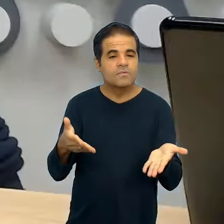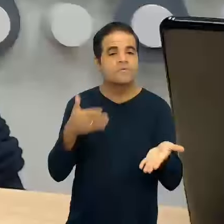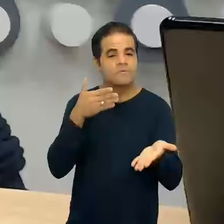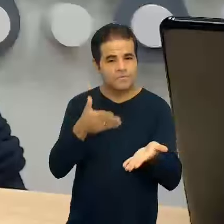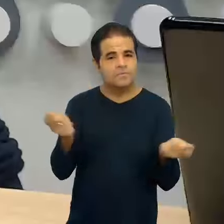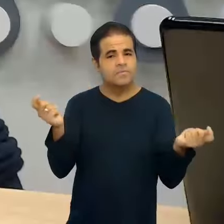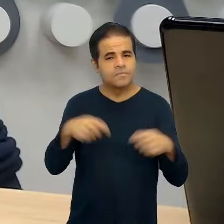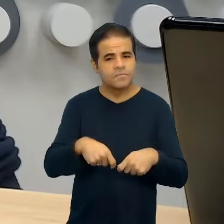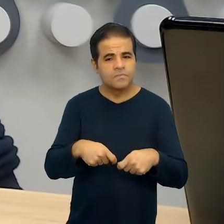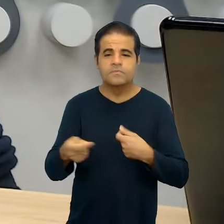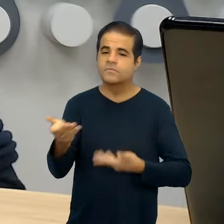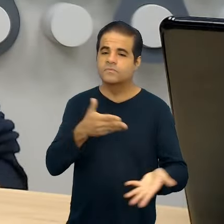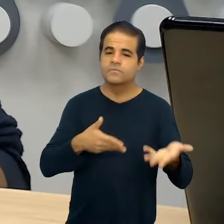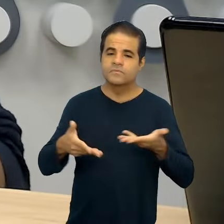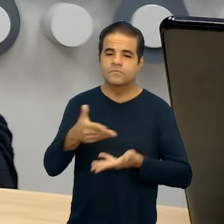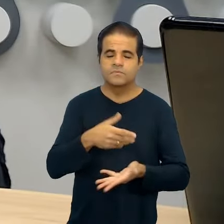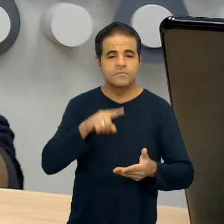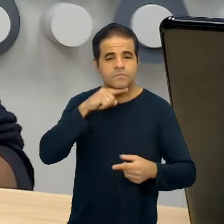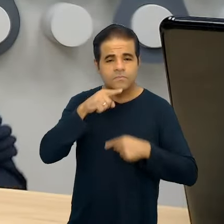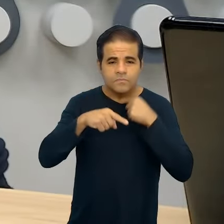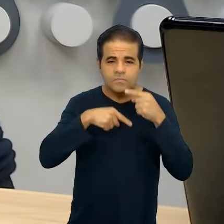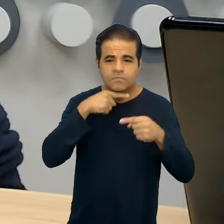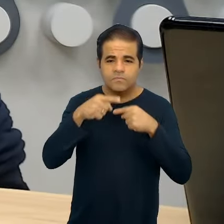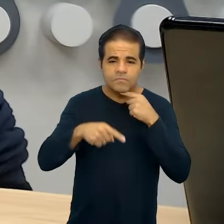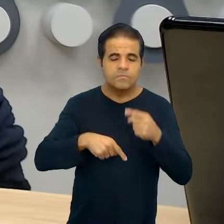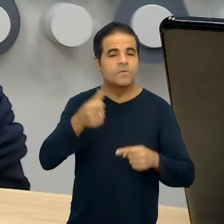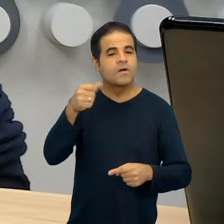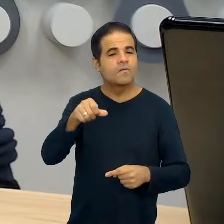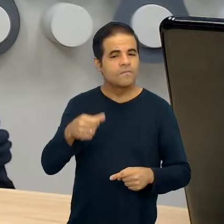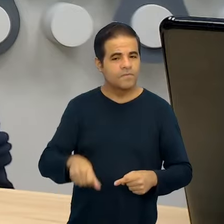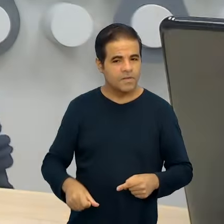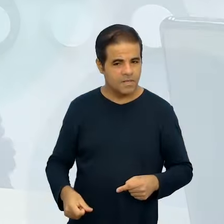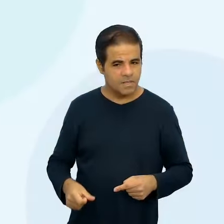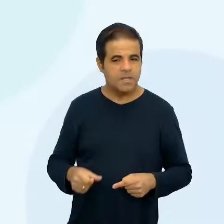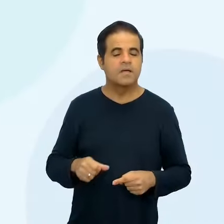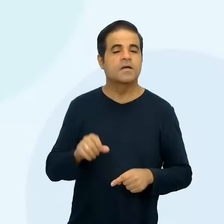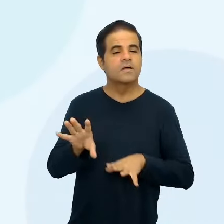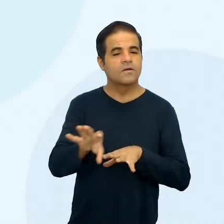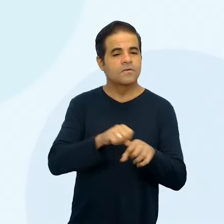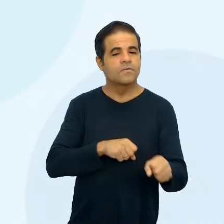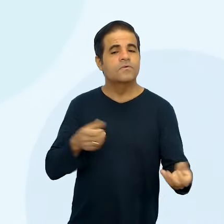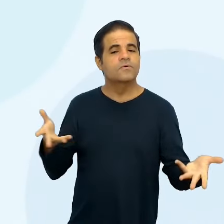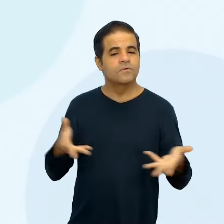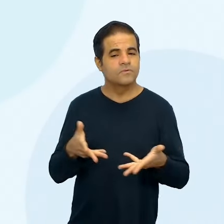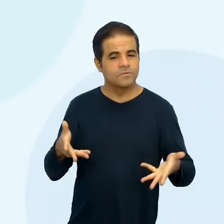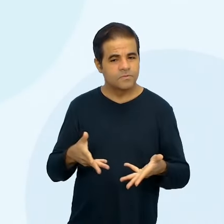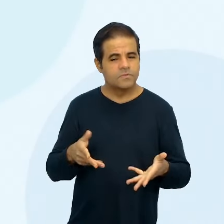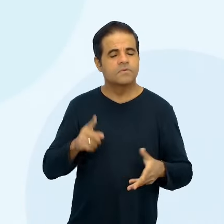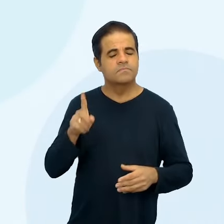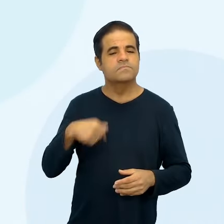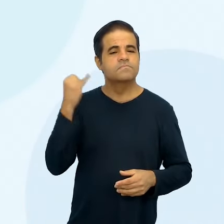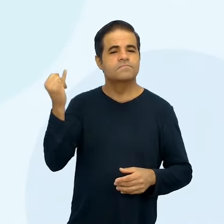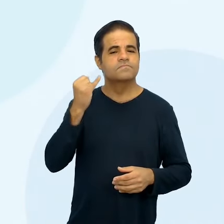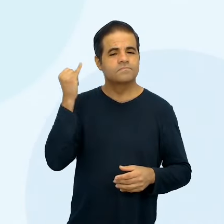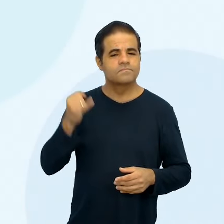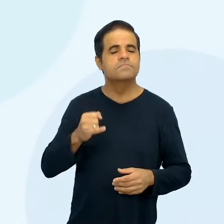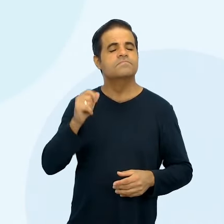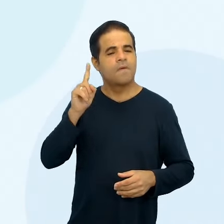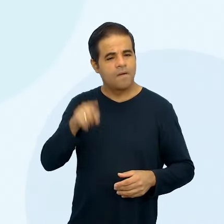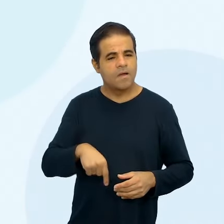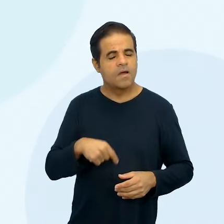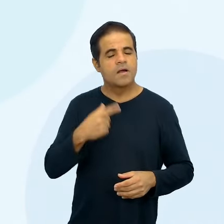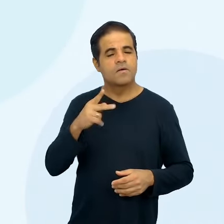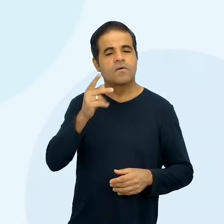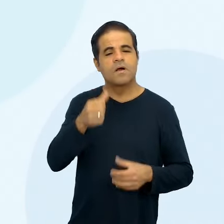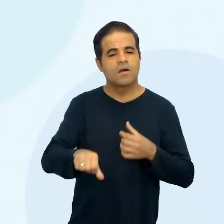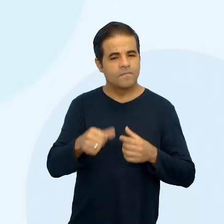você pode compartilhar as suas dúvidas e avaliar a formação de hoje. Vai ser muito importante, é muito importante a